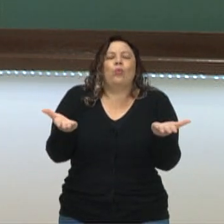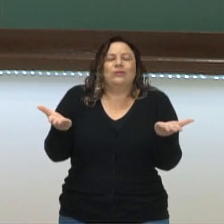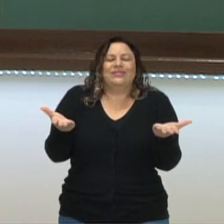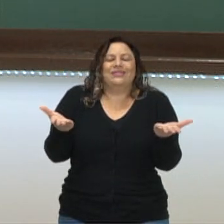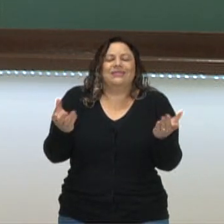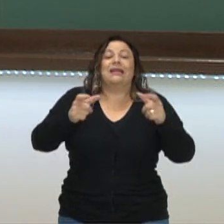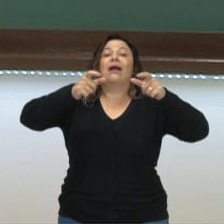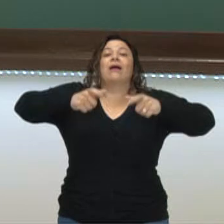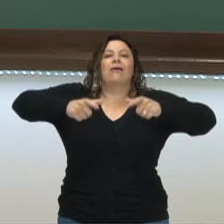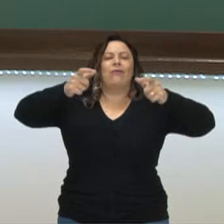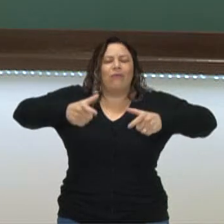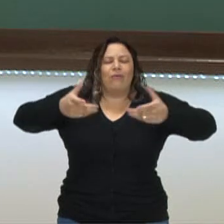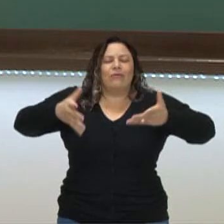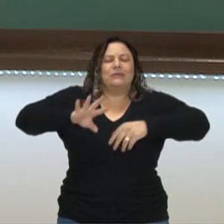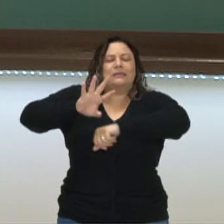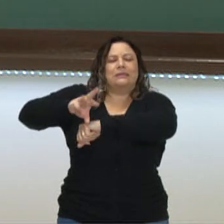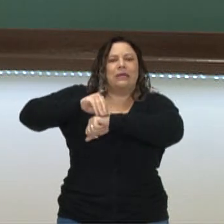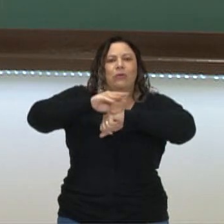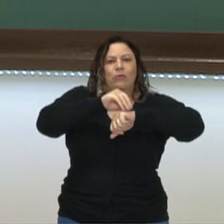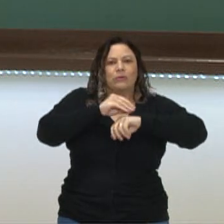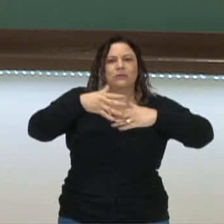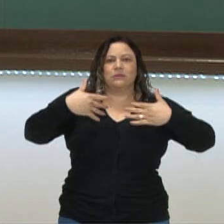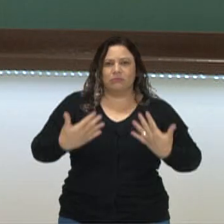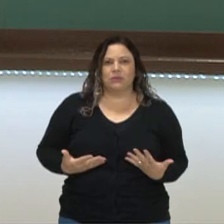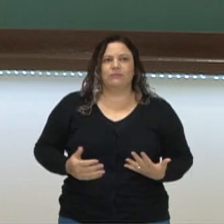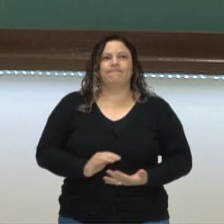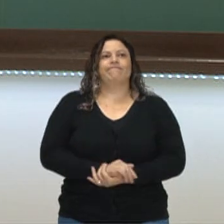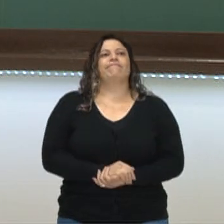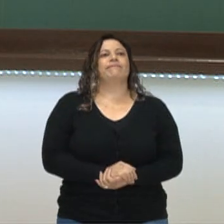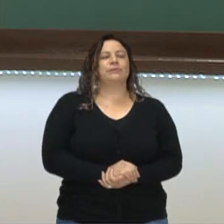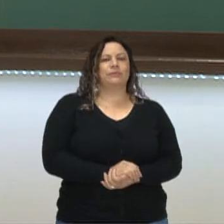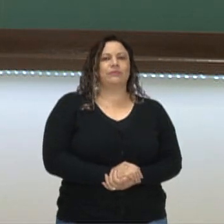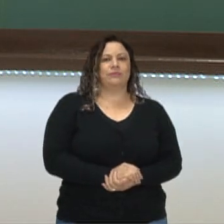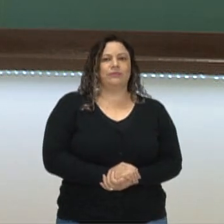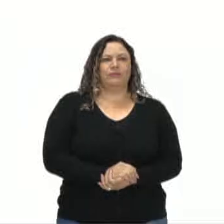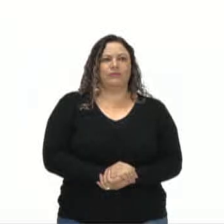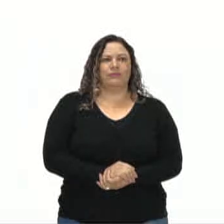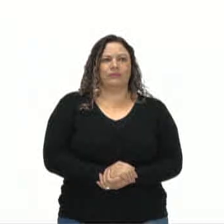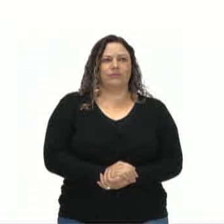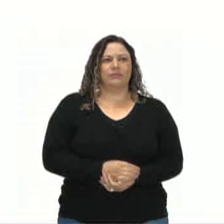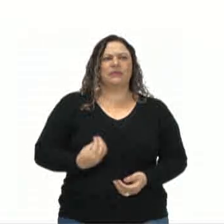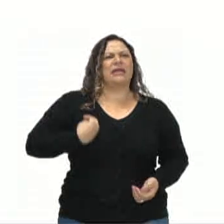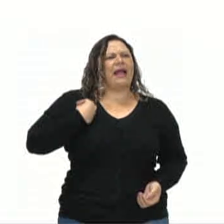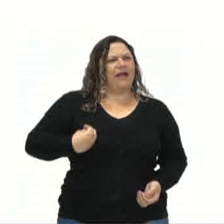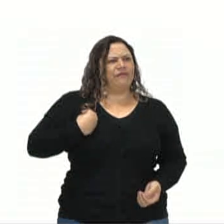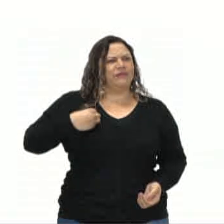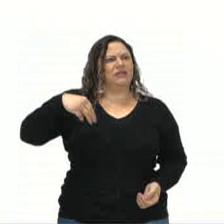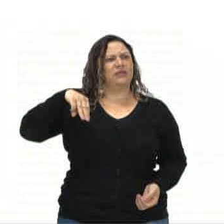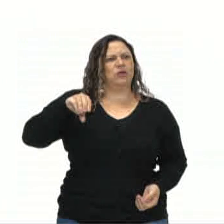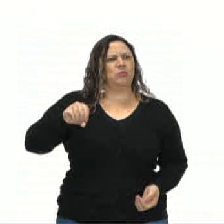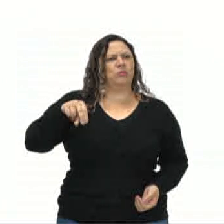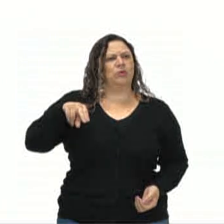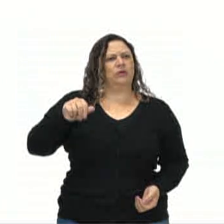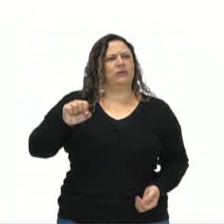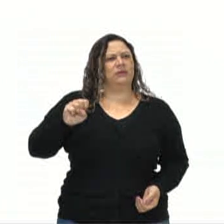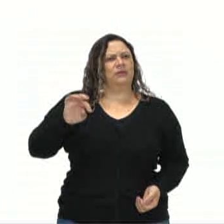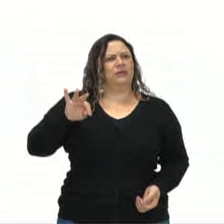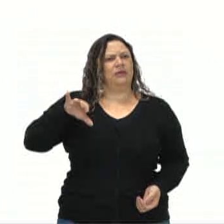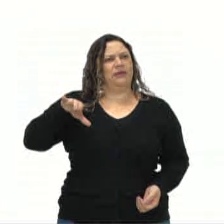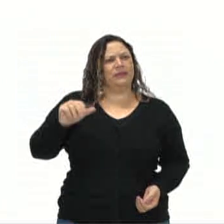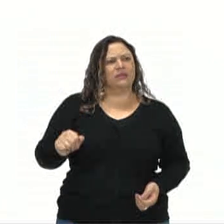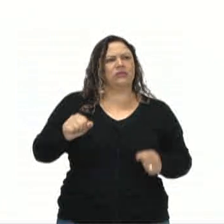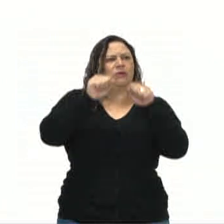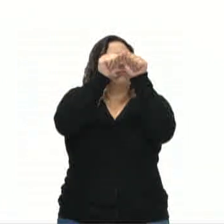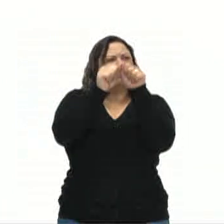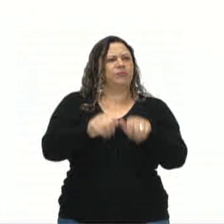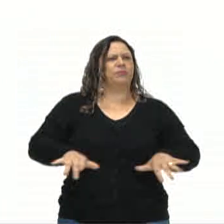aonde está o conhecimento? Tá? Veja, a vida monástica se difundiu desde o início da